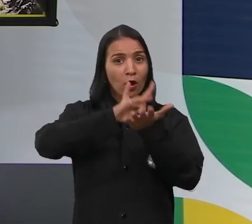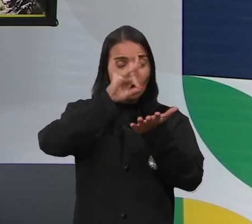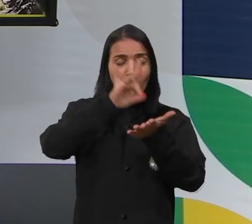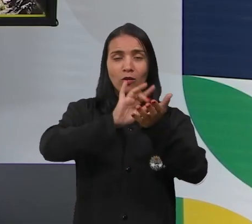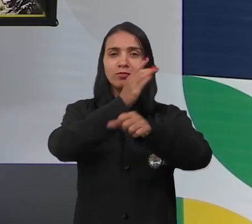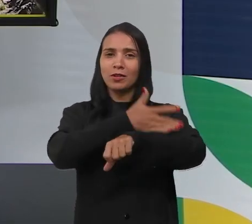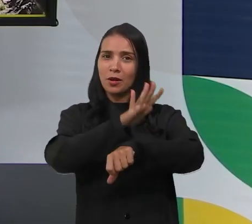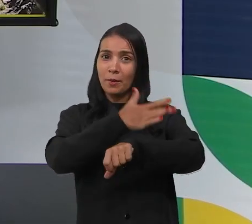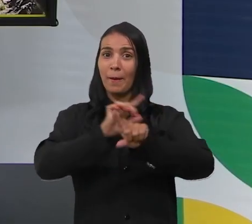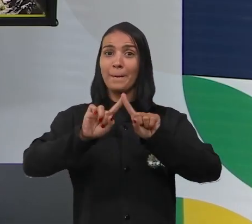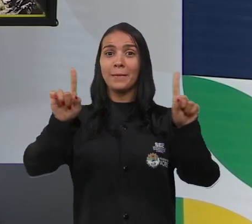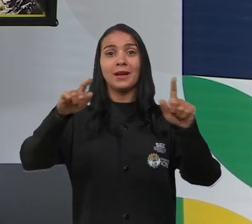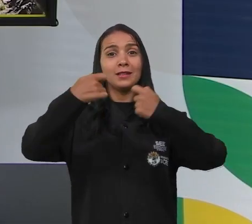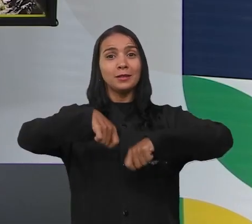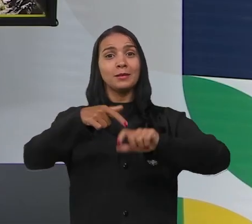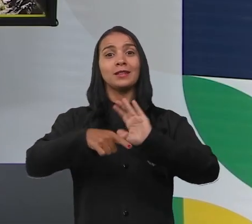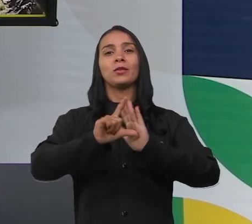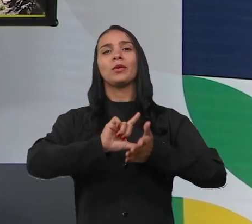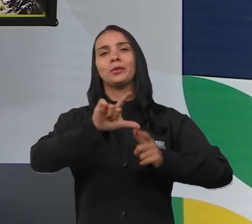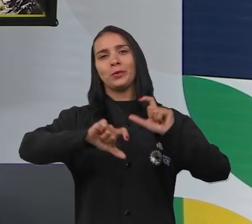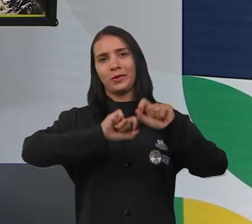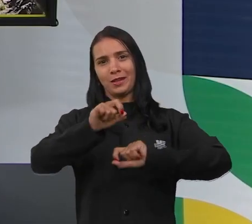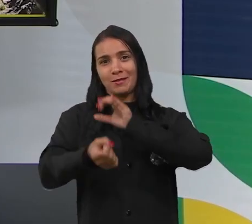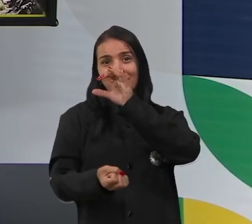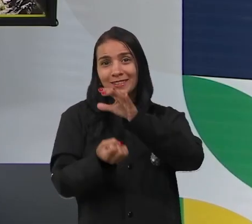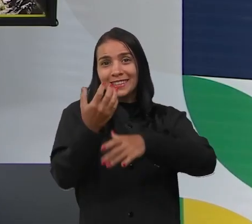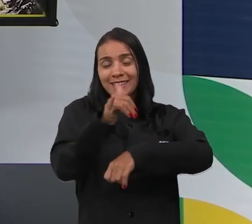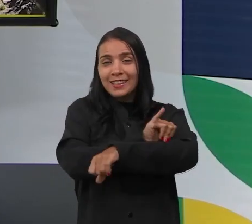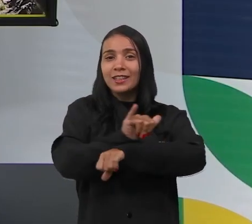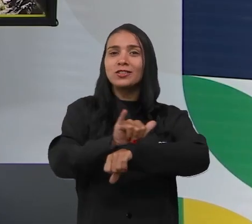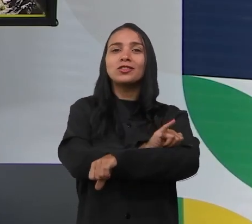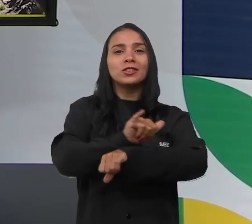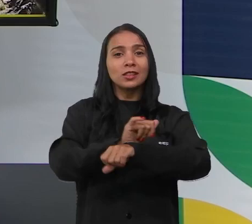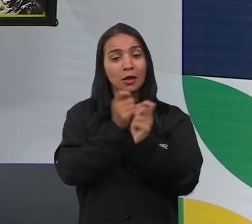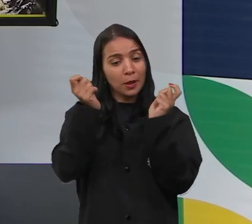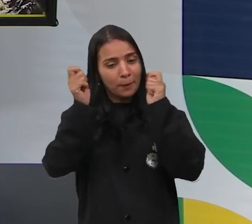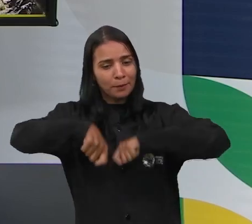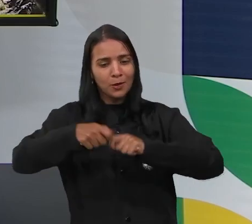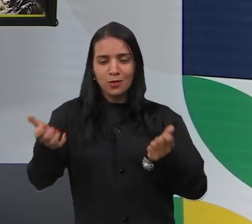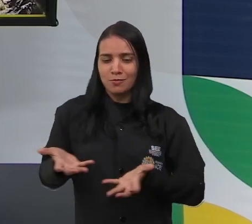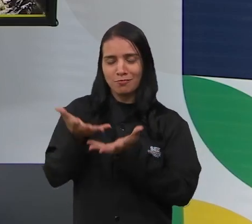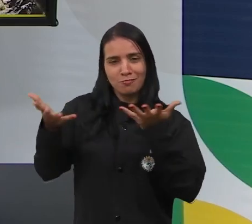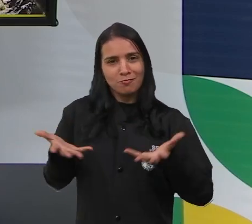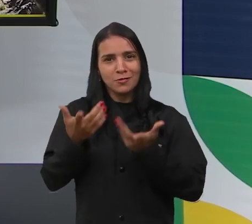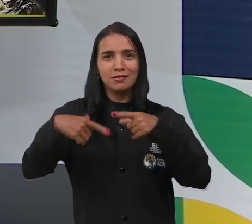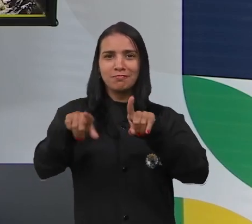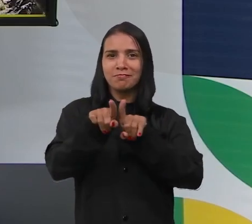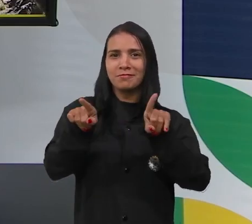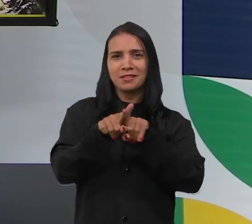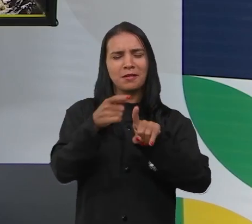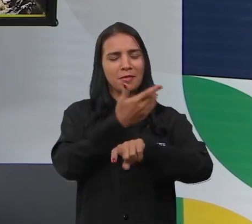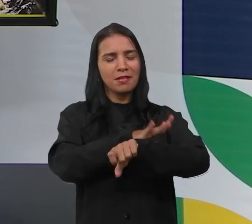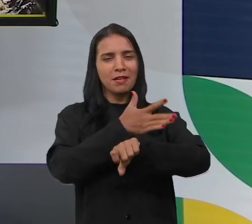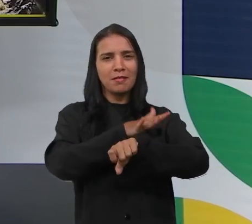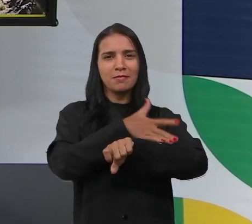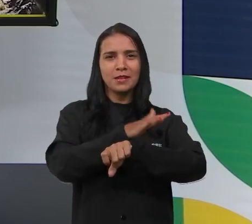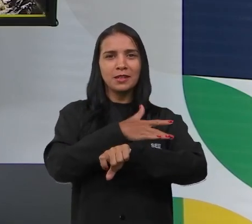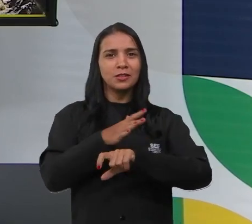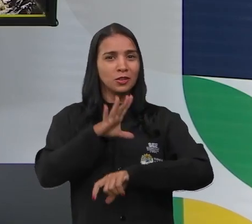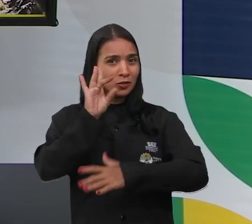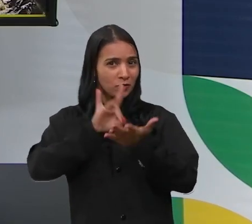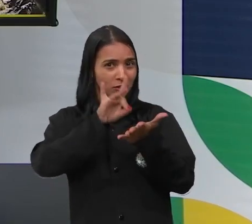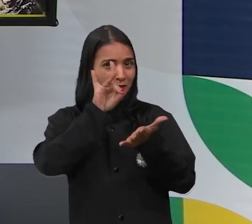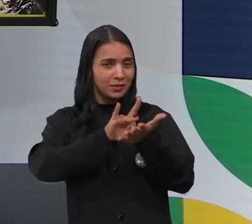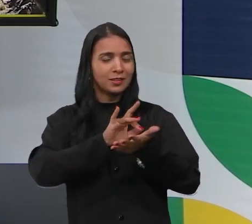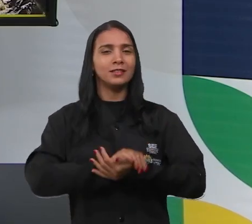criar instrumentos que possibilitem o desenvolvimento, a ação e a sua própria prática. E aí